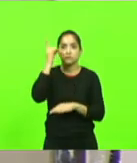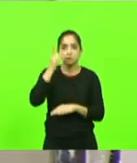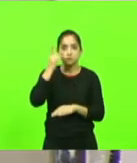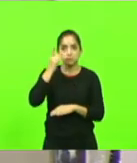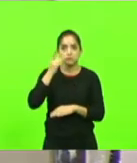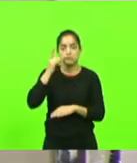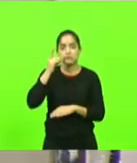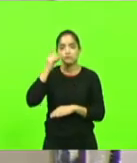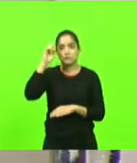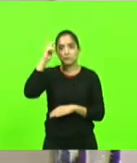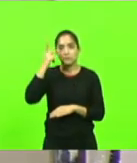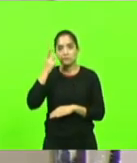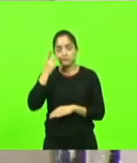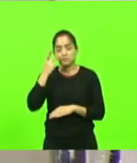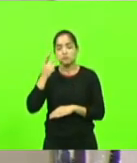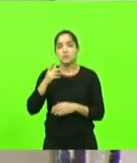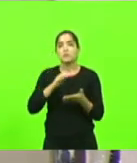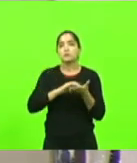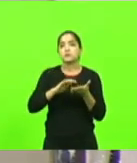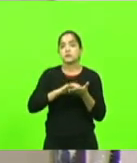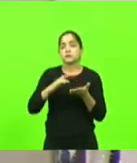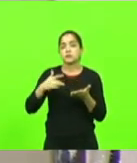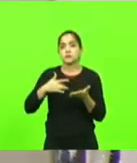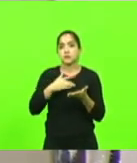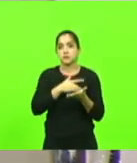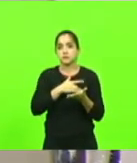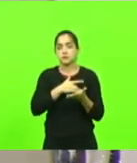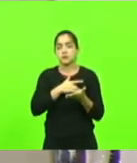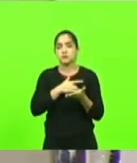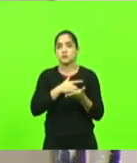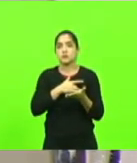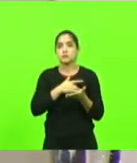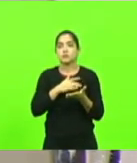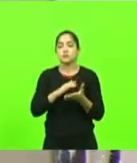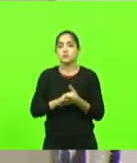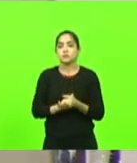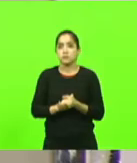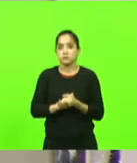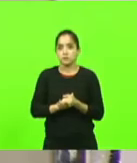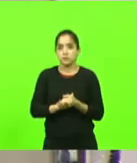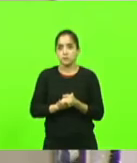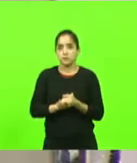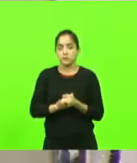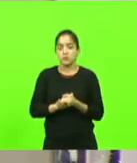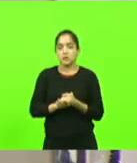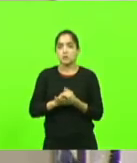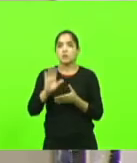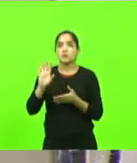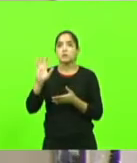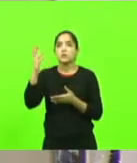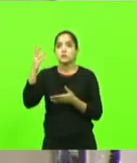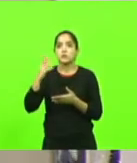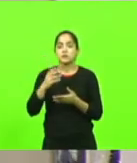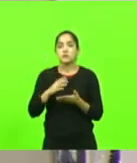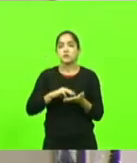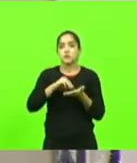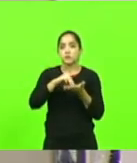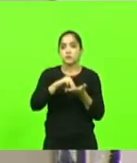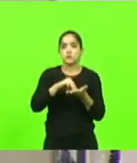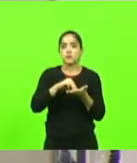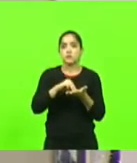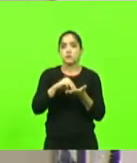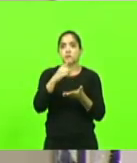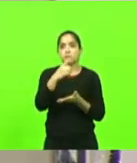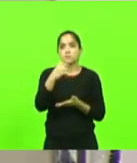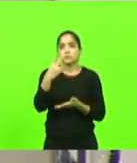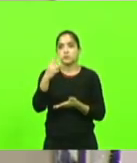solicitando ao secretário de Estado da Saúde informações acerca dos procedimentos de instrução para o caso relatado na moção 20/2021 da Câmara Municipal